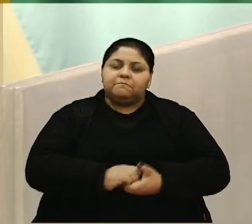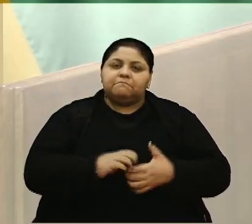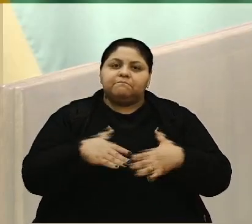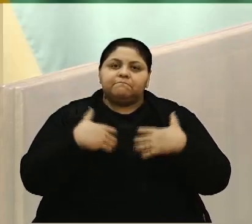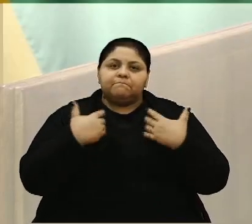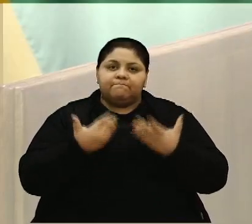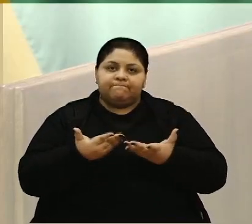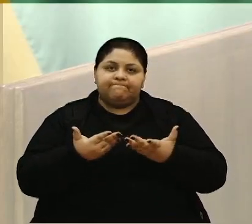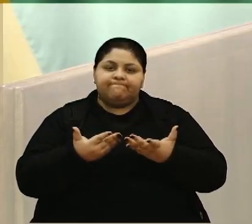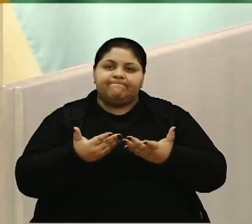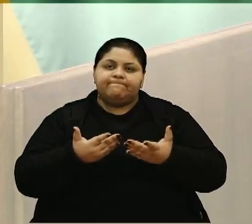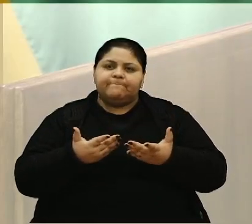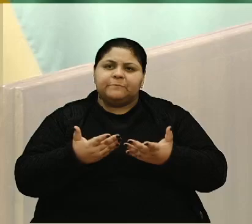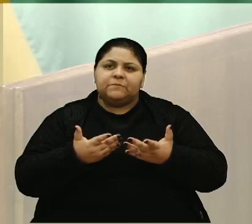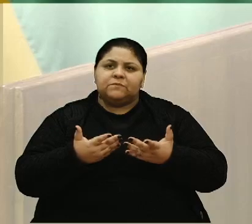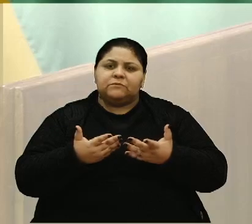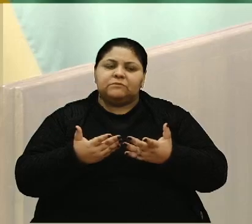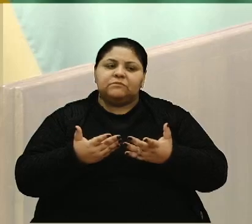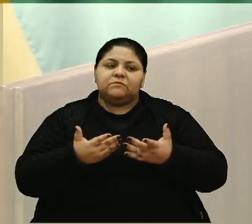Então,